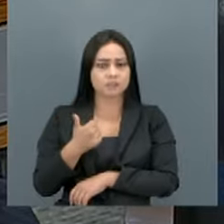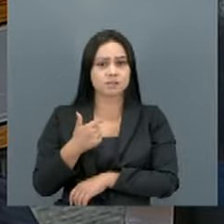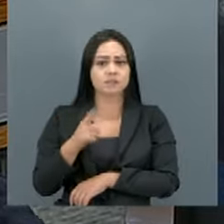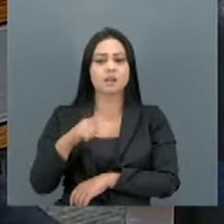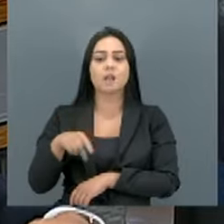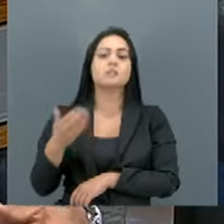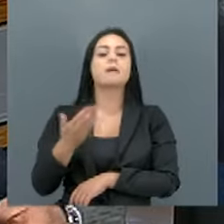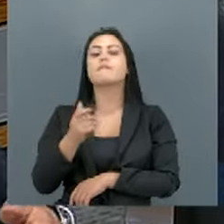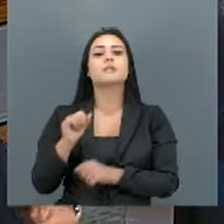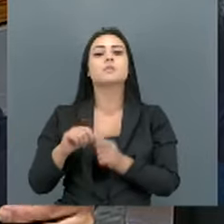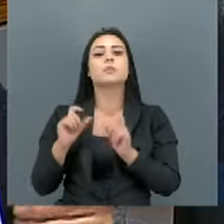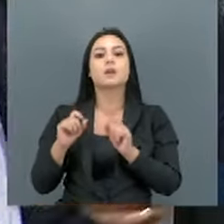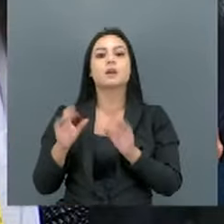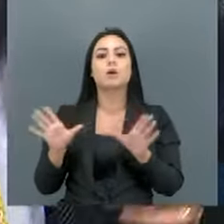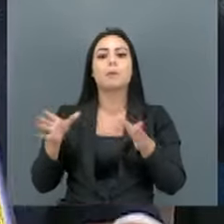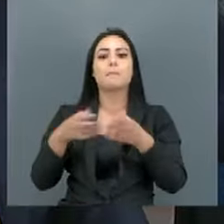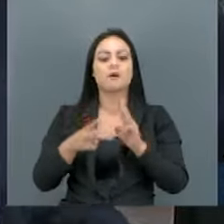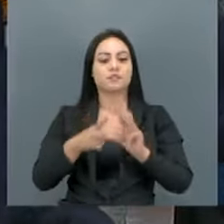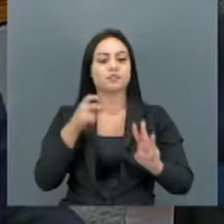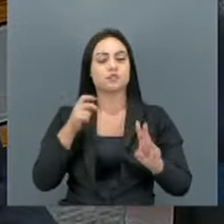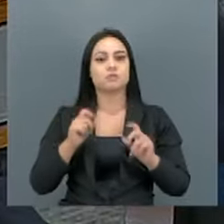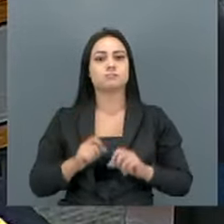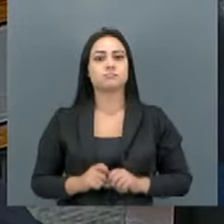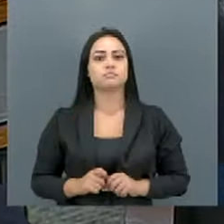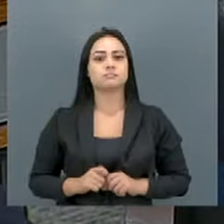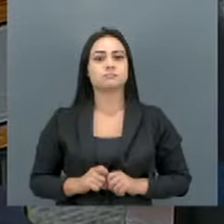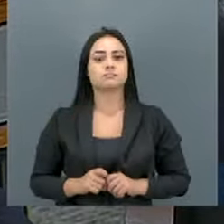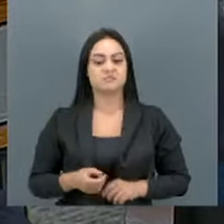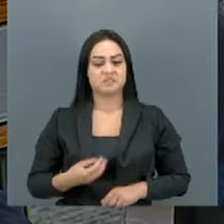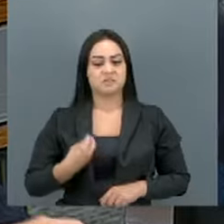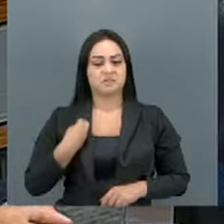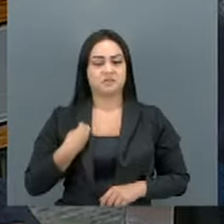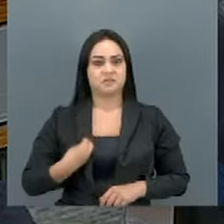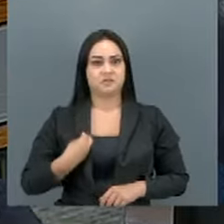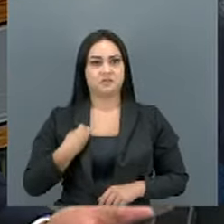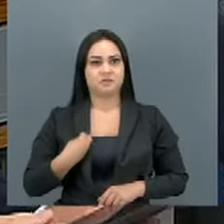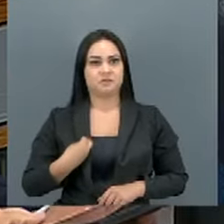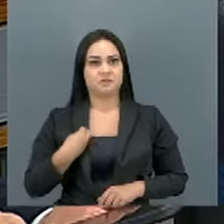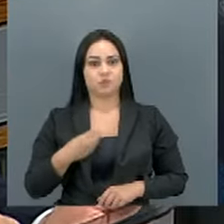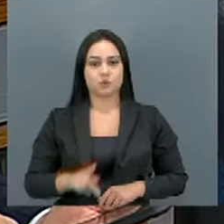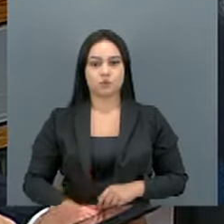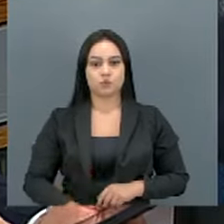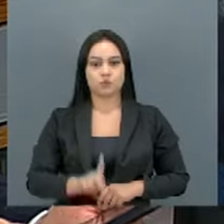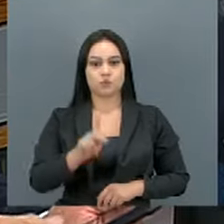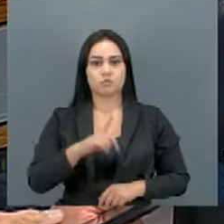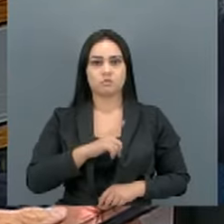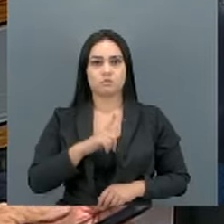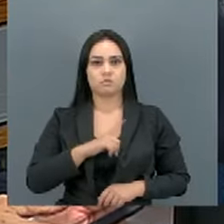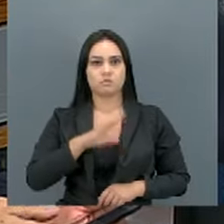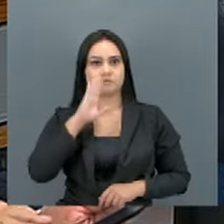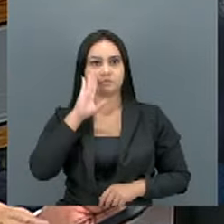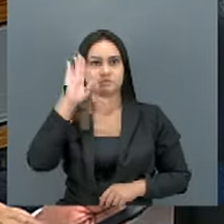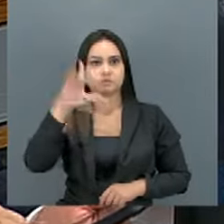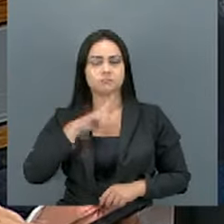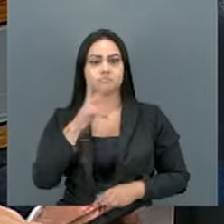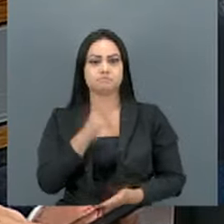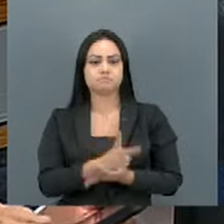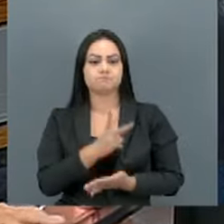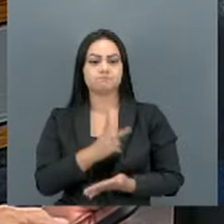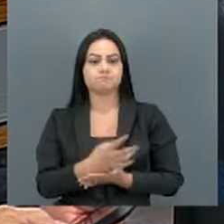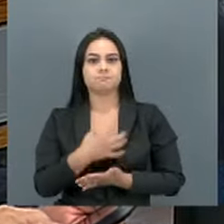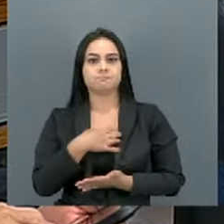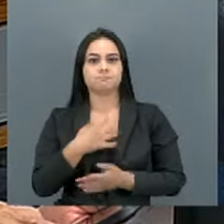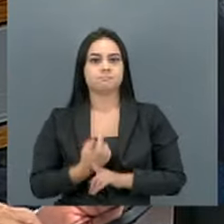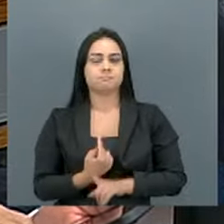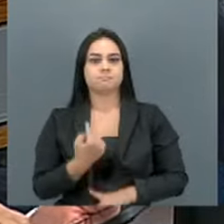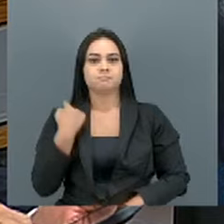querem fazer com os povos indígenas é que eles continuem sendo primitivos da mesma maneira que